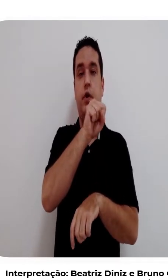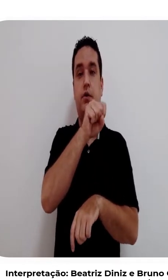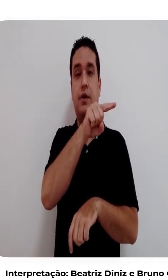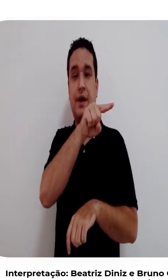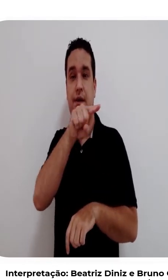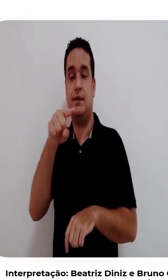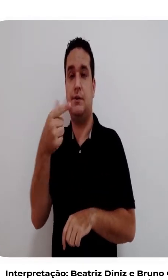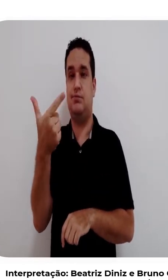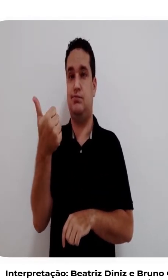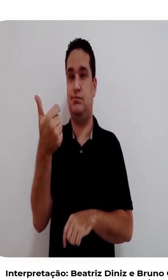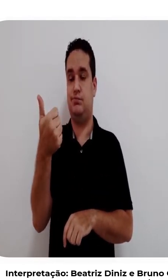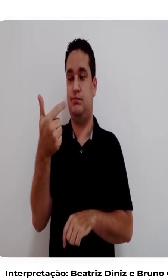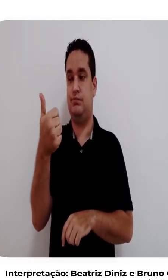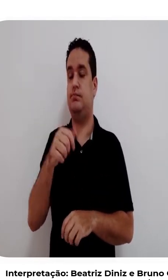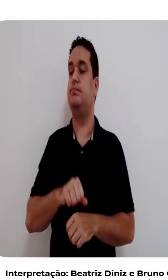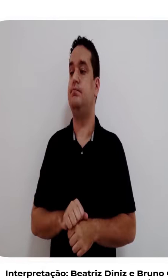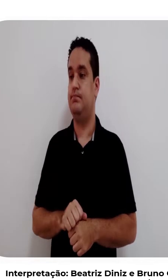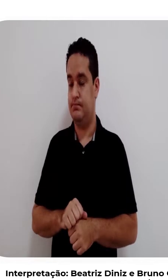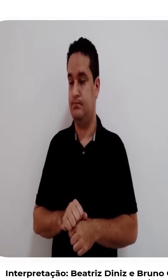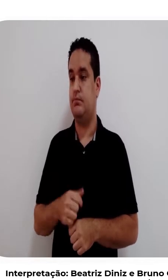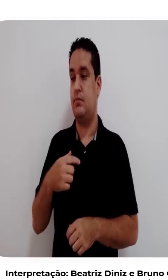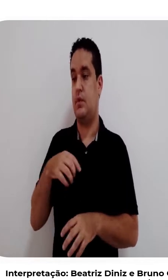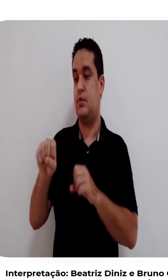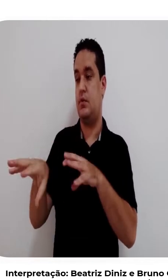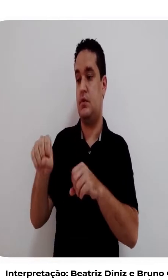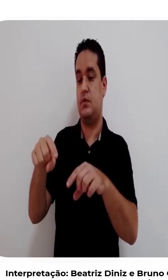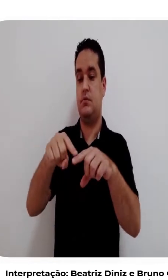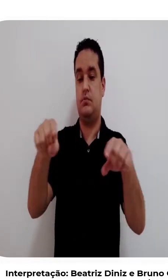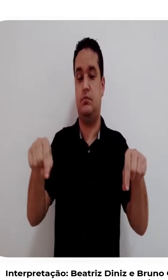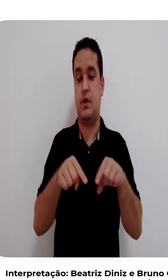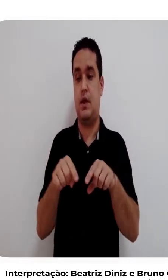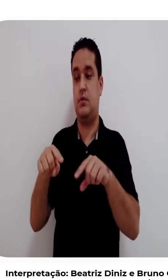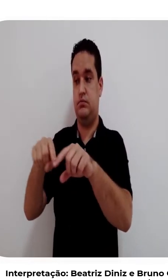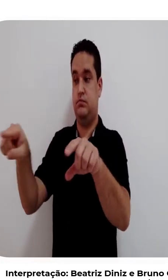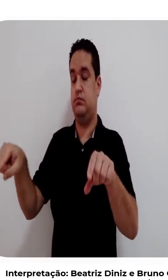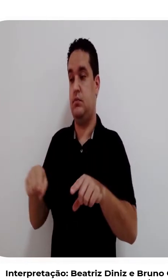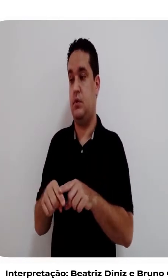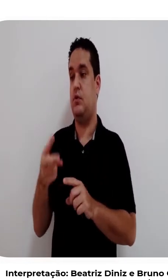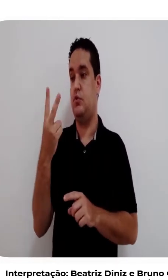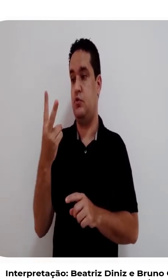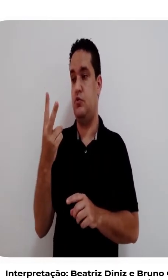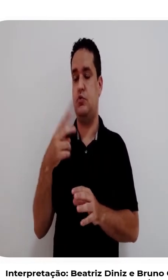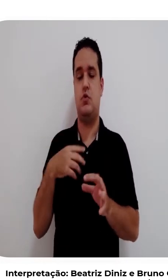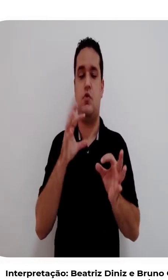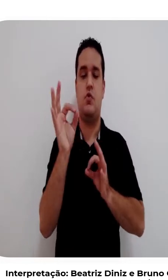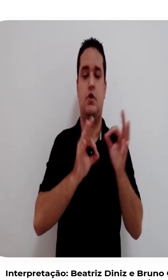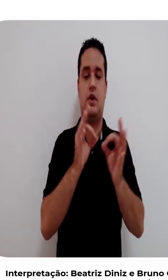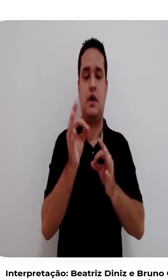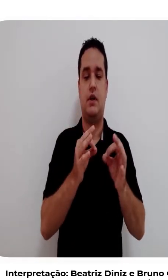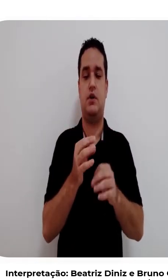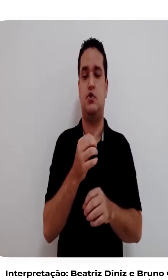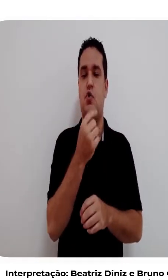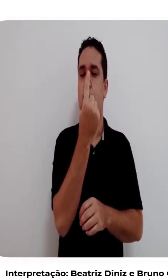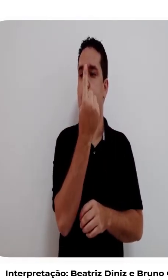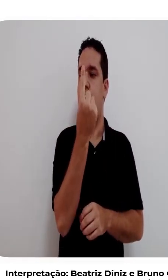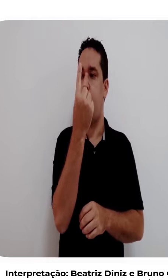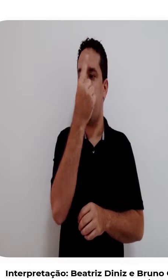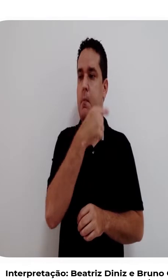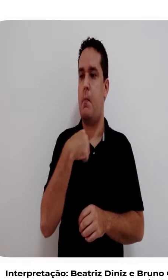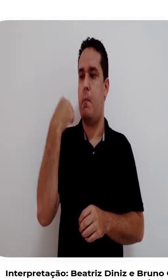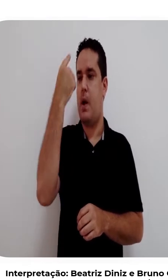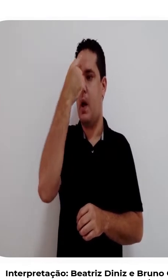diariamente. Eu dou aula para 2 turmas do primeiro ano. Eu fico 1h30 em cada turma. No restante do